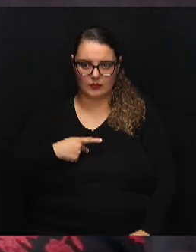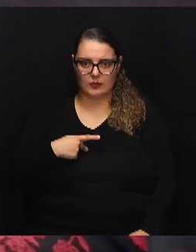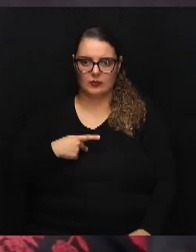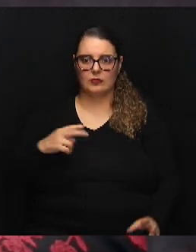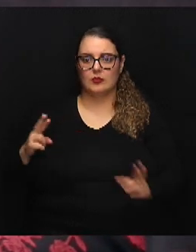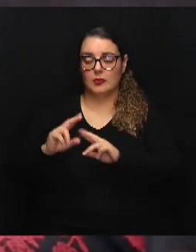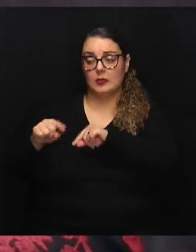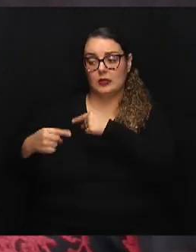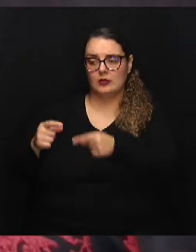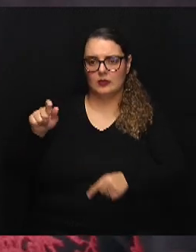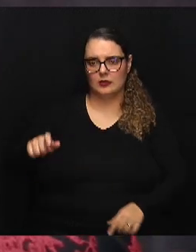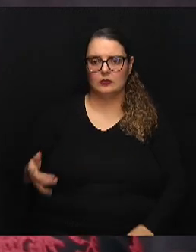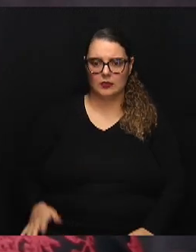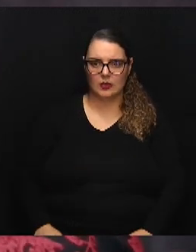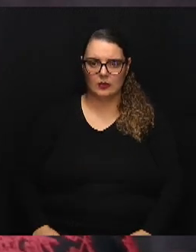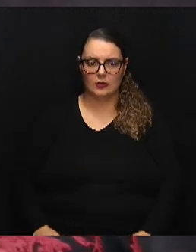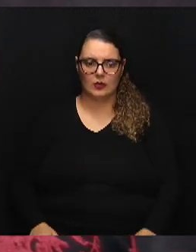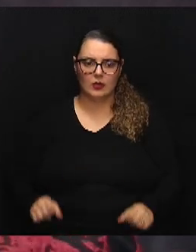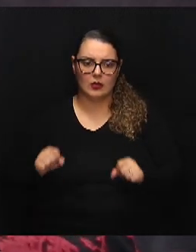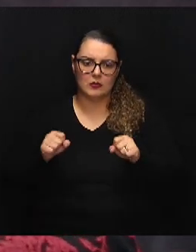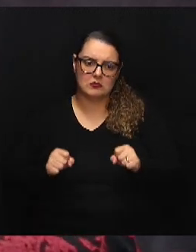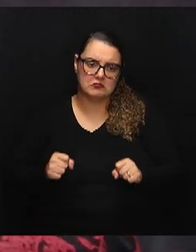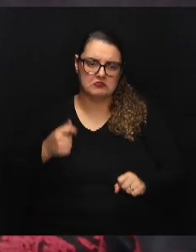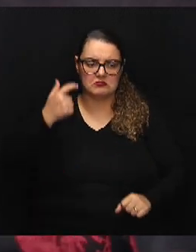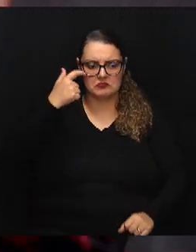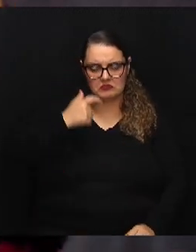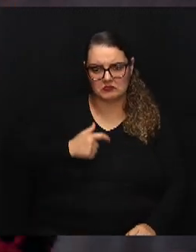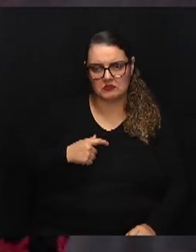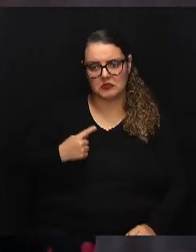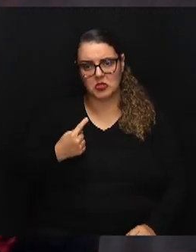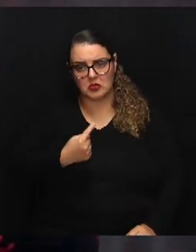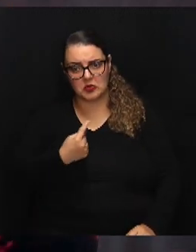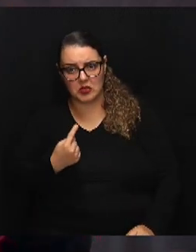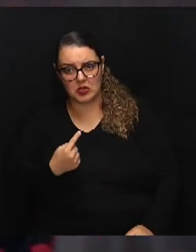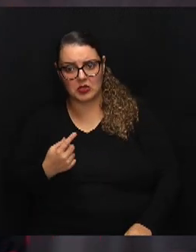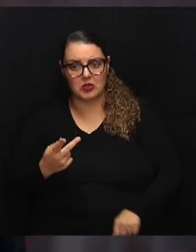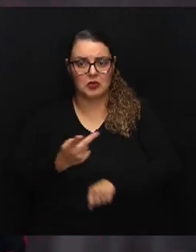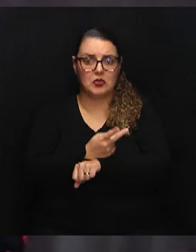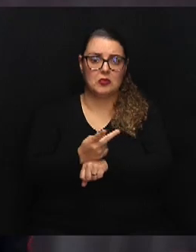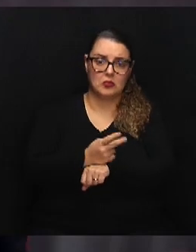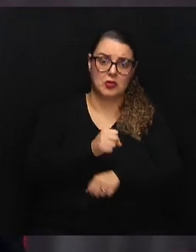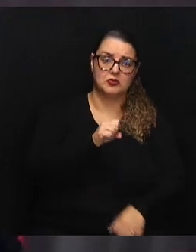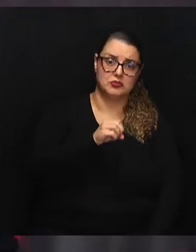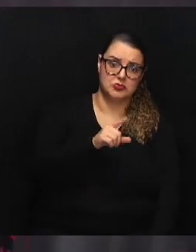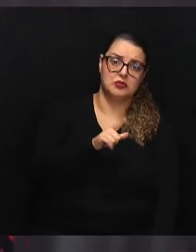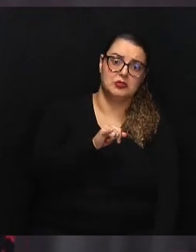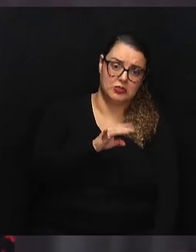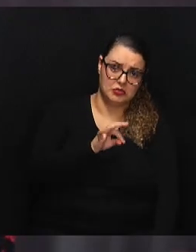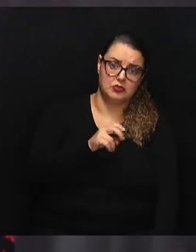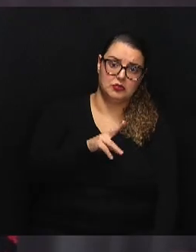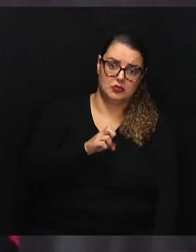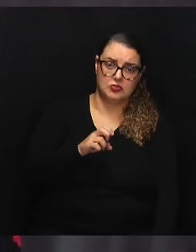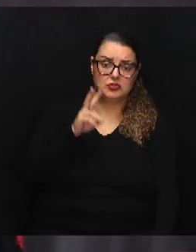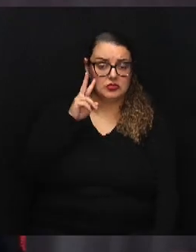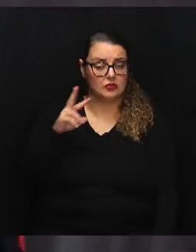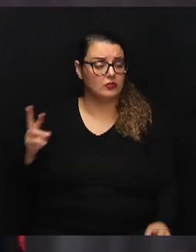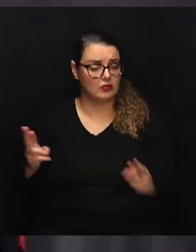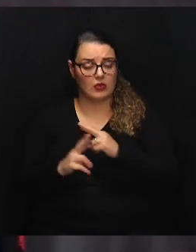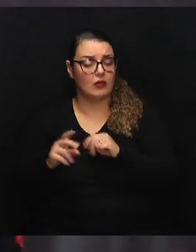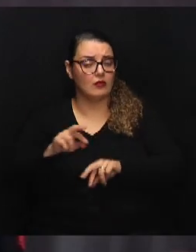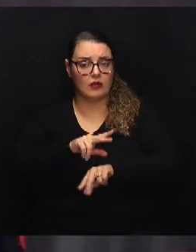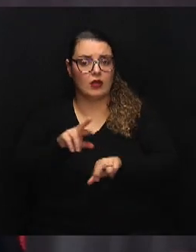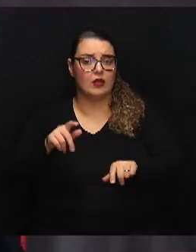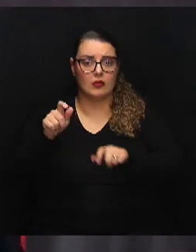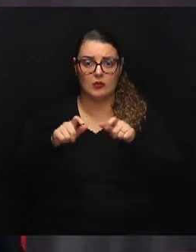outra pessoa. Pode ser que eu queira ser uma pessoa mais solitária, pode ser que eu busque mesmo uma solitude. A gente vê realmente em muitos relacionamentos